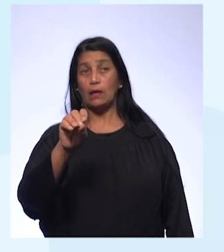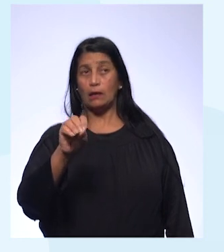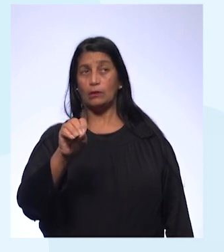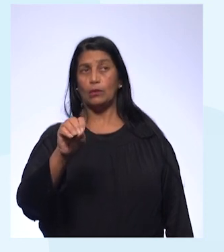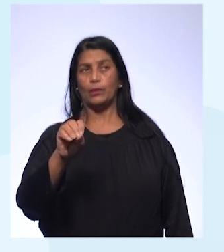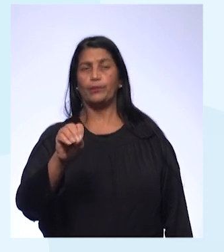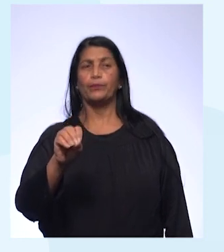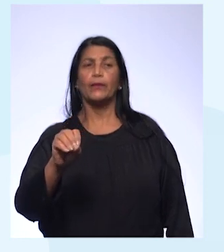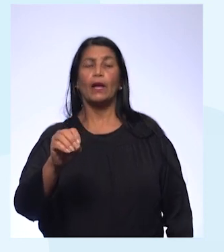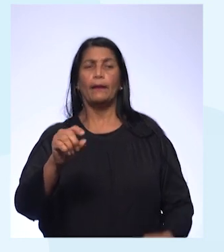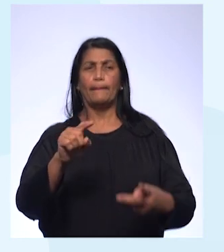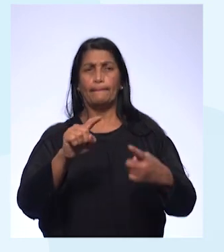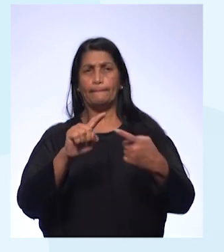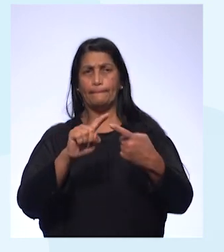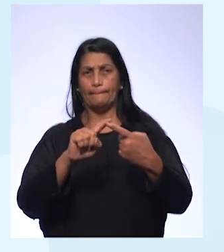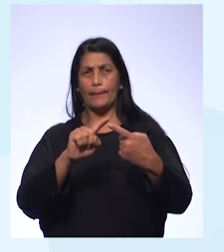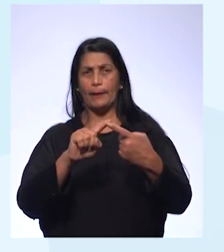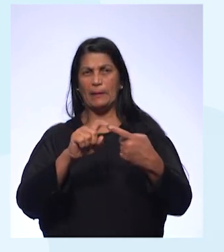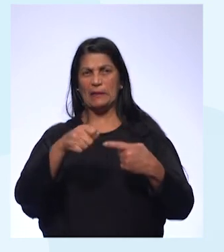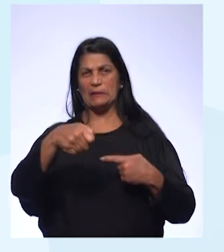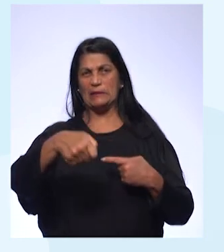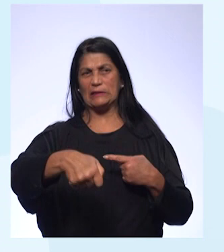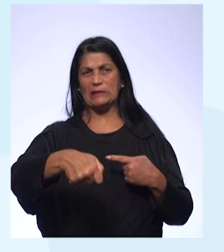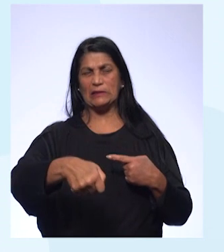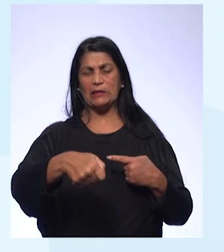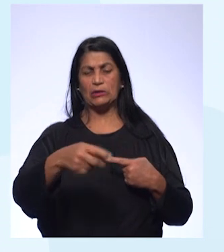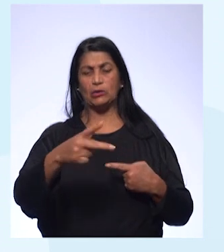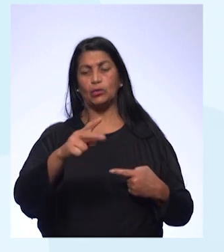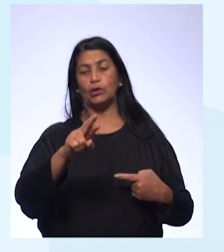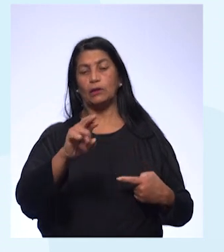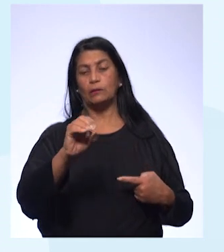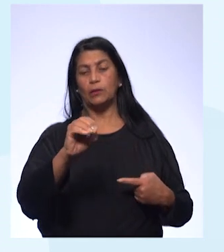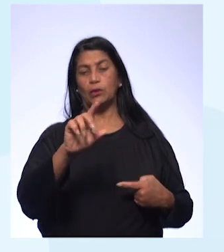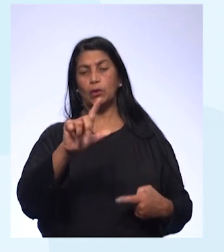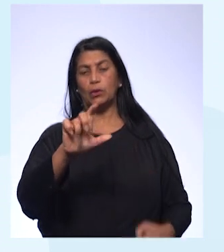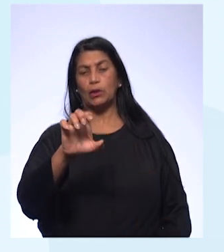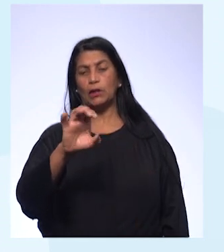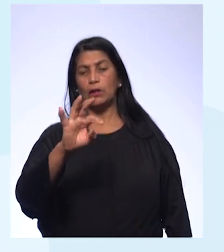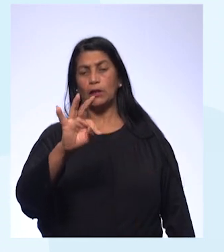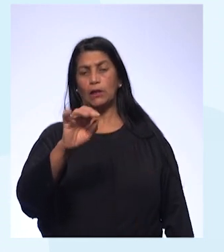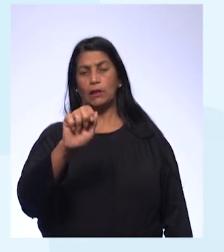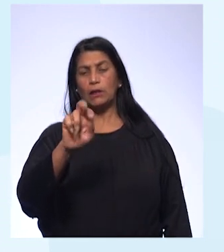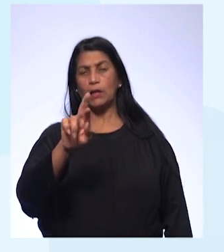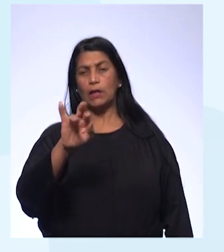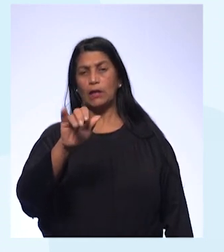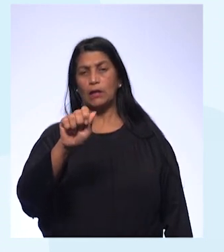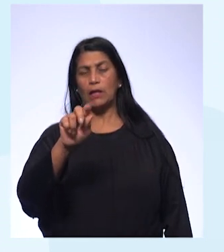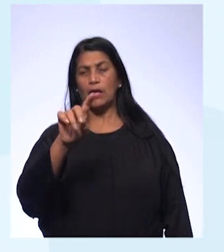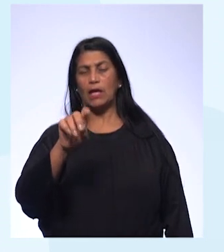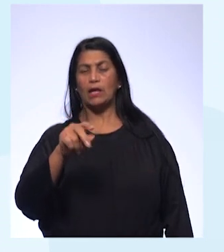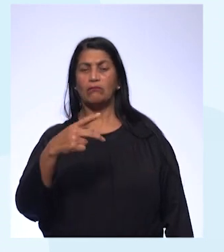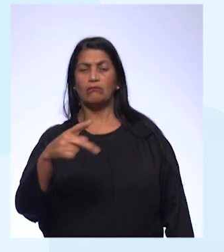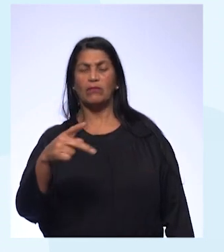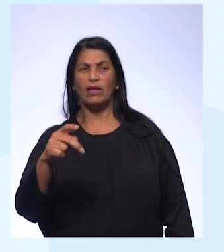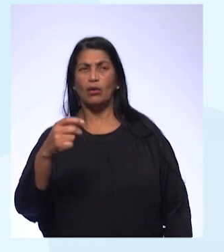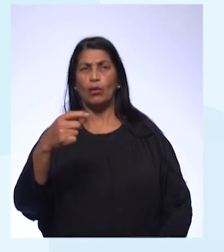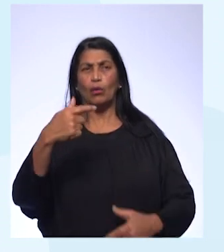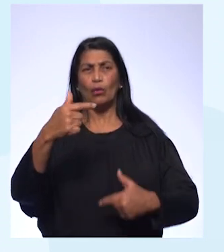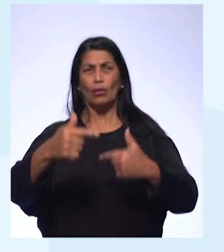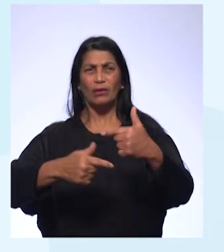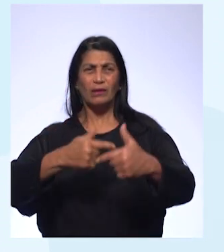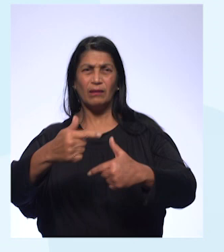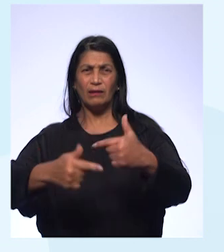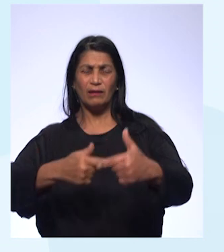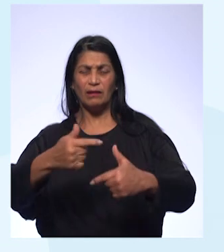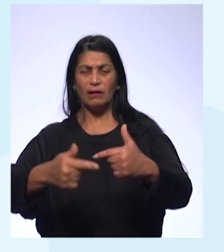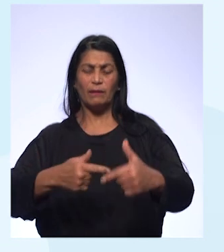aí. A primeira etapa é a ditadura do proletariado, onde os meios de produção serão entregues aos trabalhadores, ou seja, ele